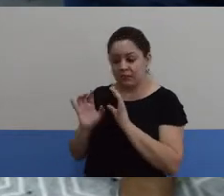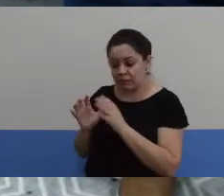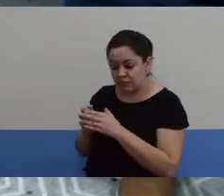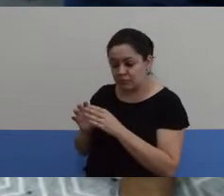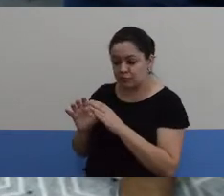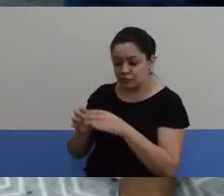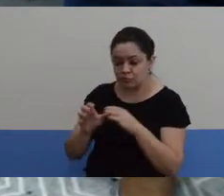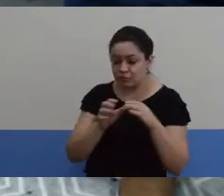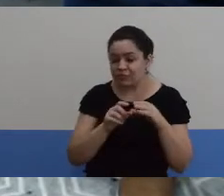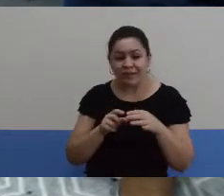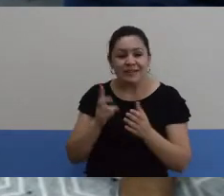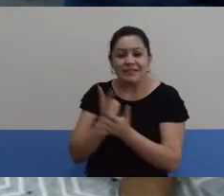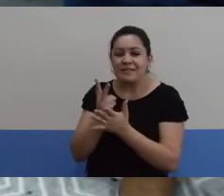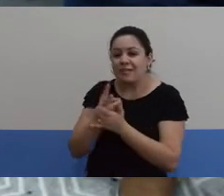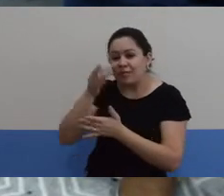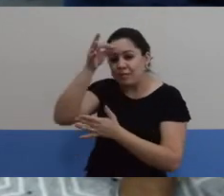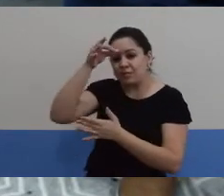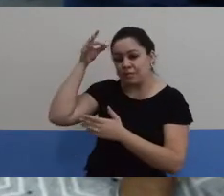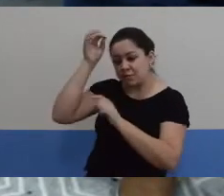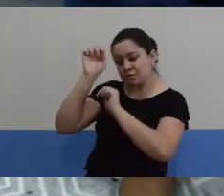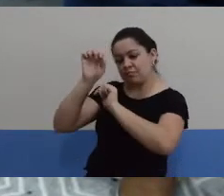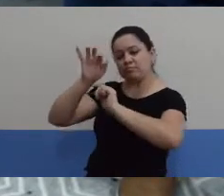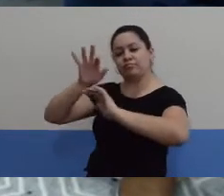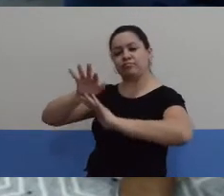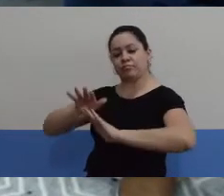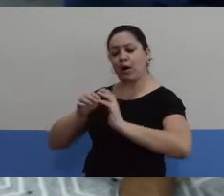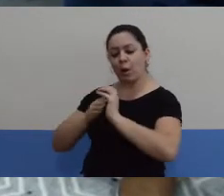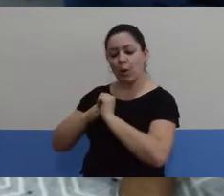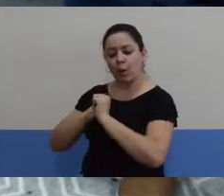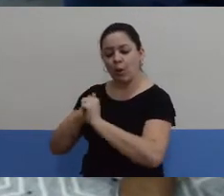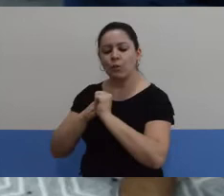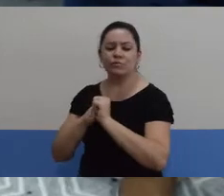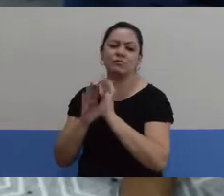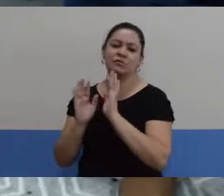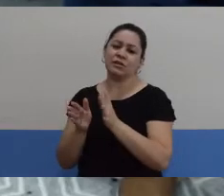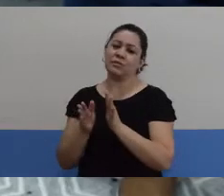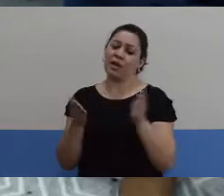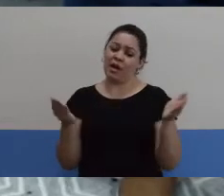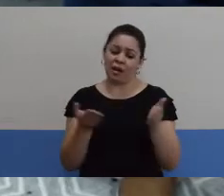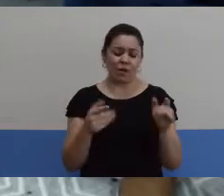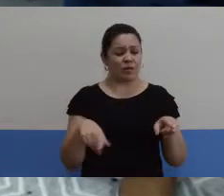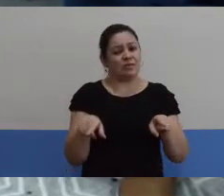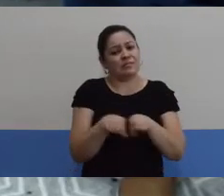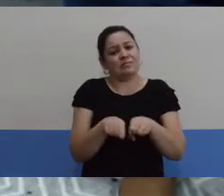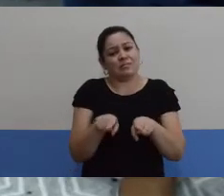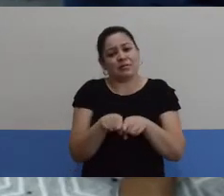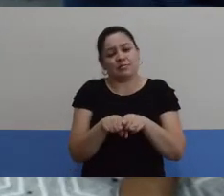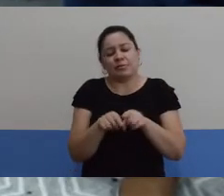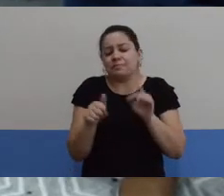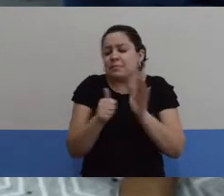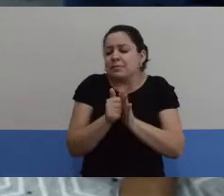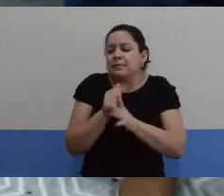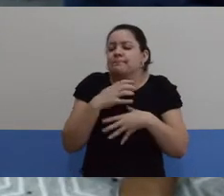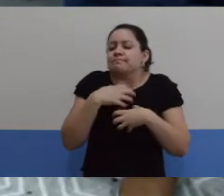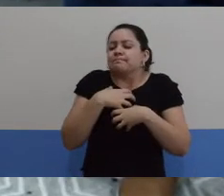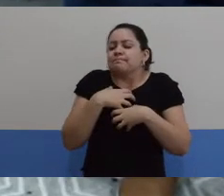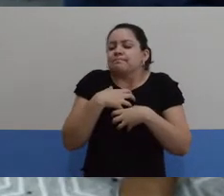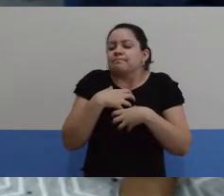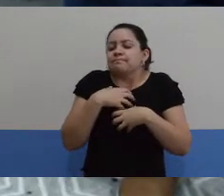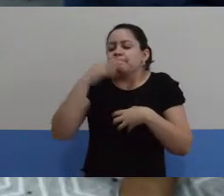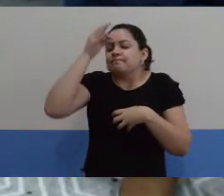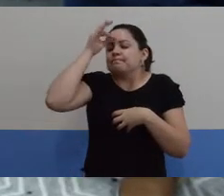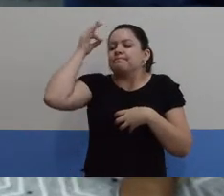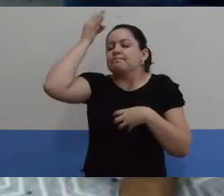Santo suscitou tudo, conduziu todo esse momento, né? Então a primeira pessoa a ouvir é esse Espírito Santo e aí sim todas